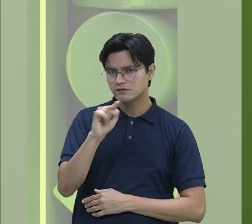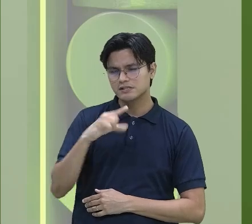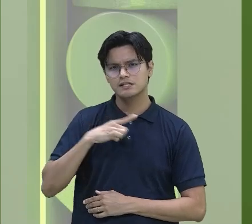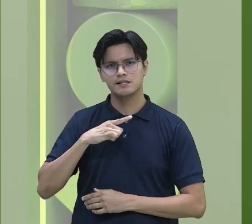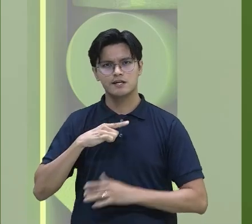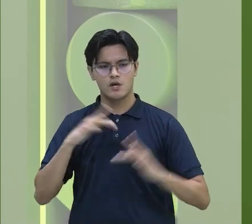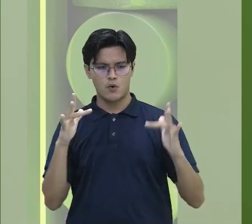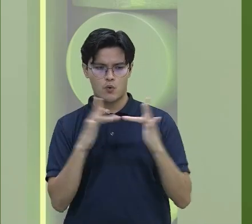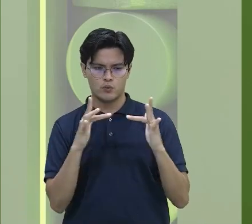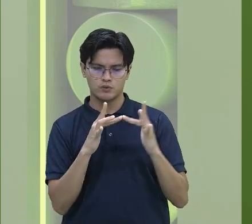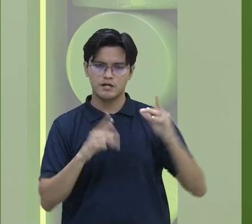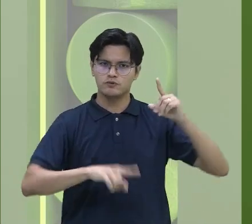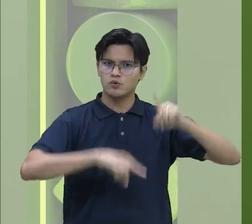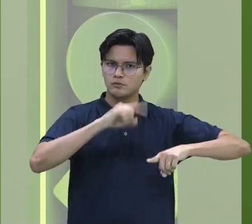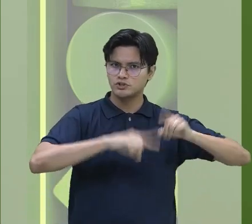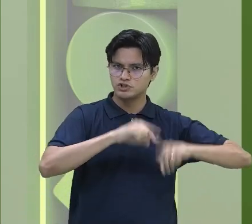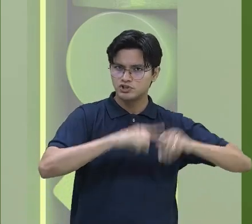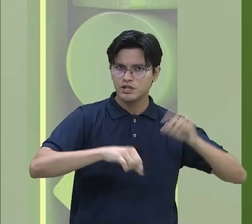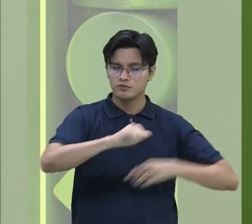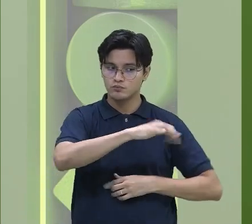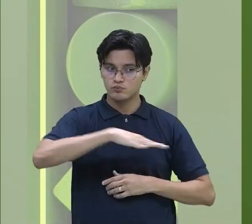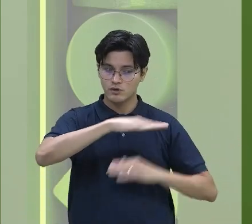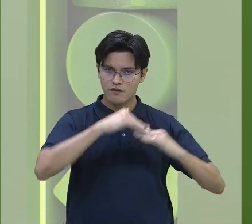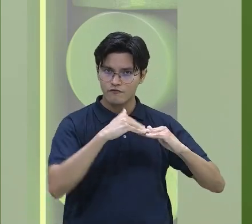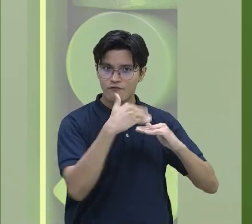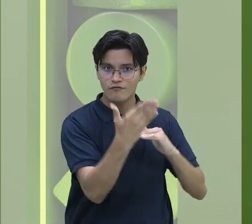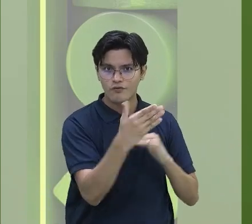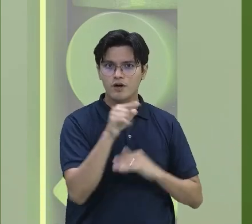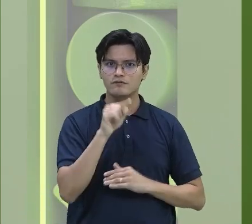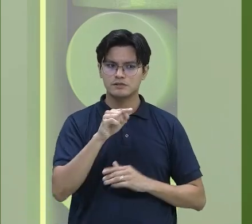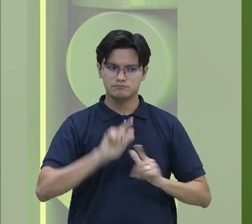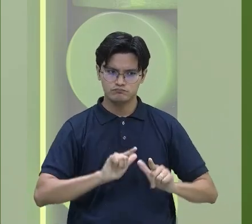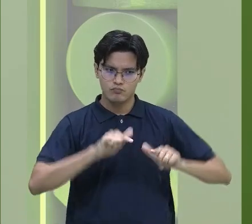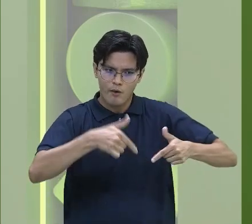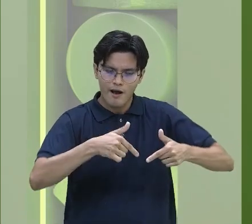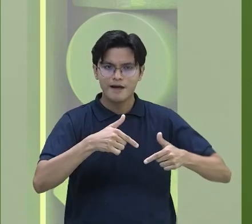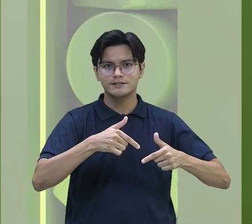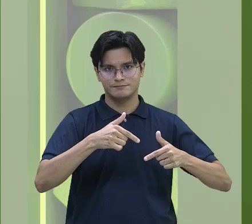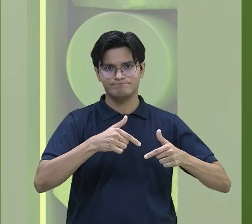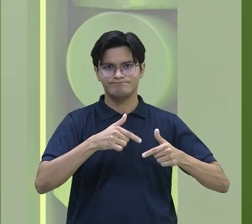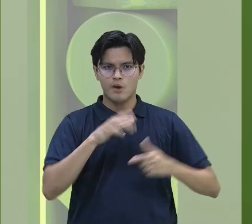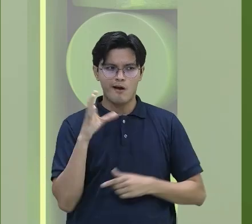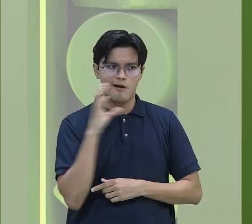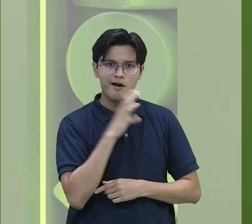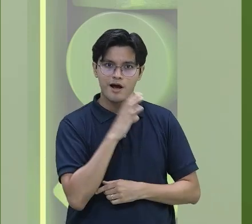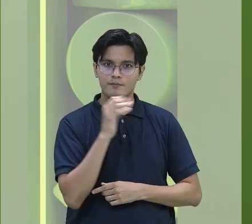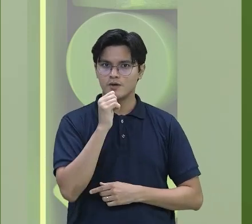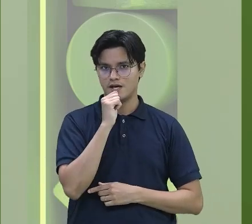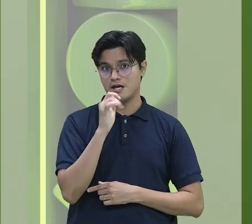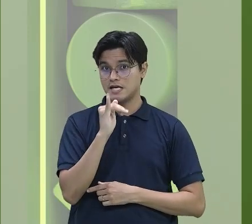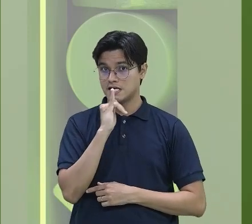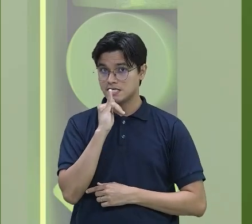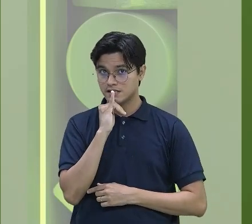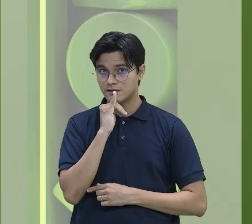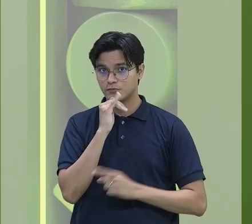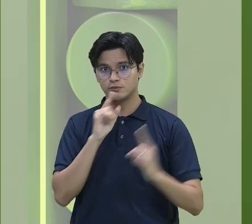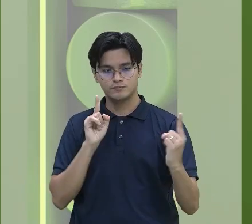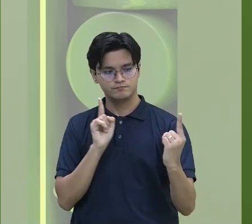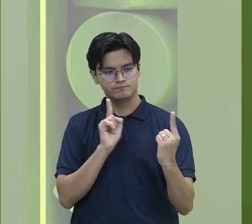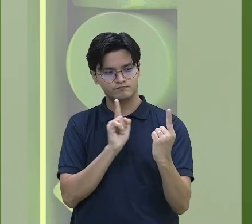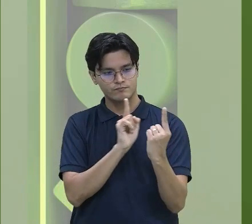algum objeto do meio externo, que faz com que você tenha esse ato, o ato de desviar, de repente,